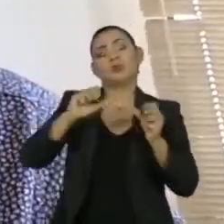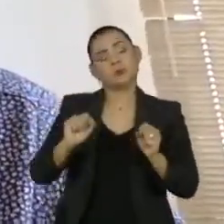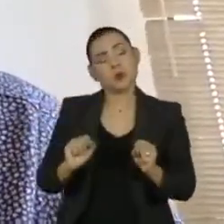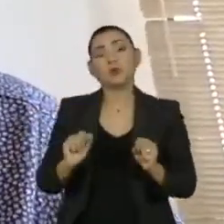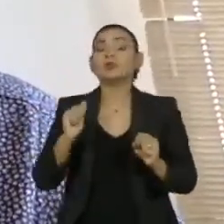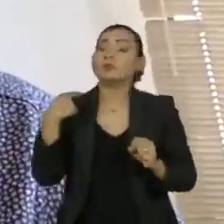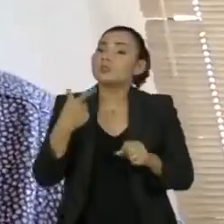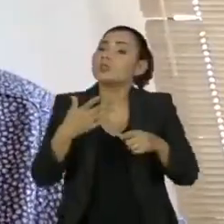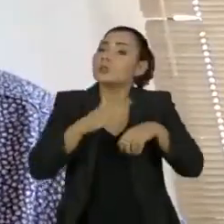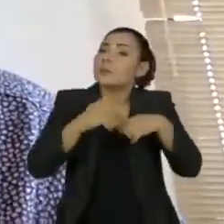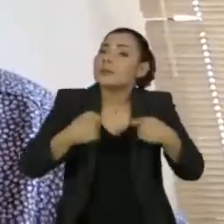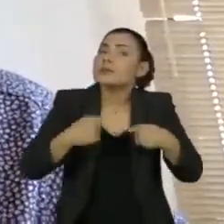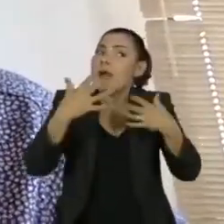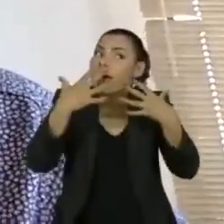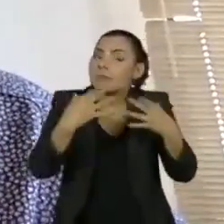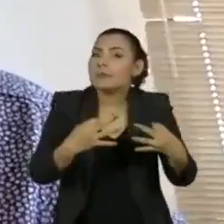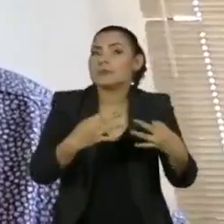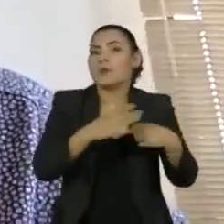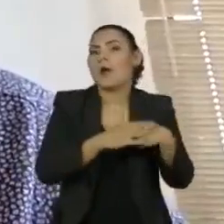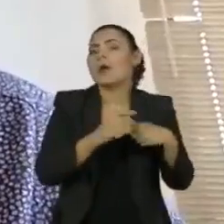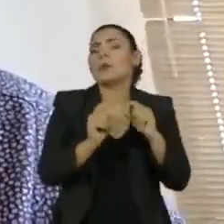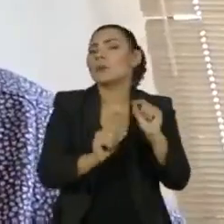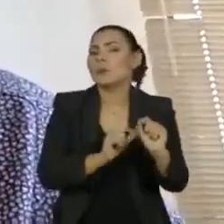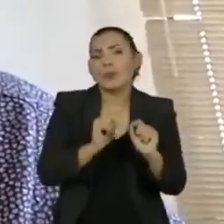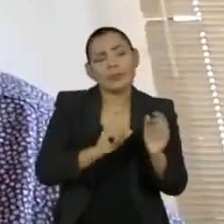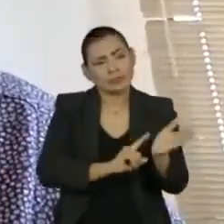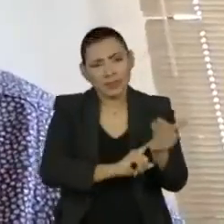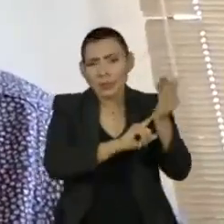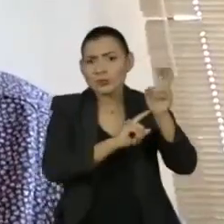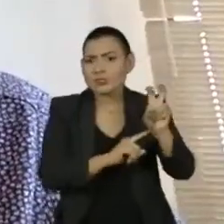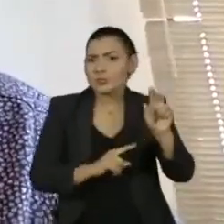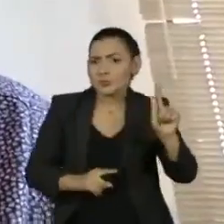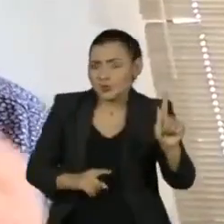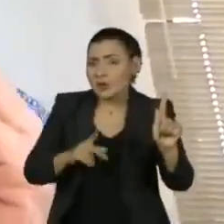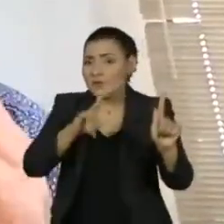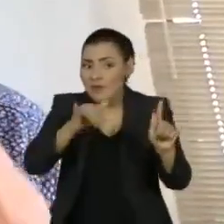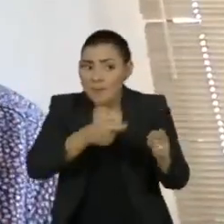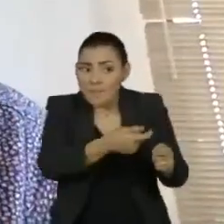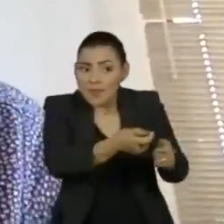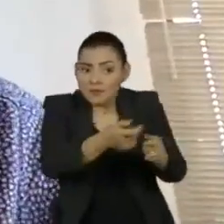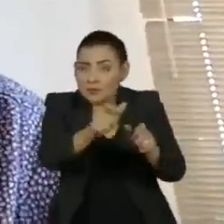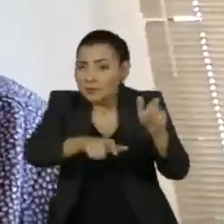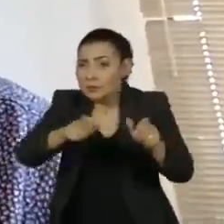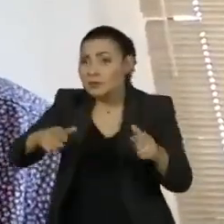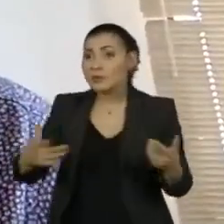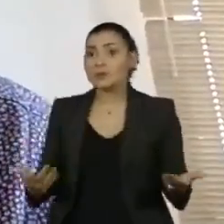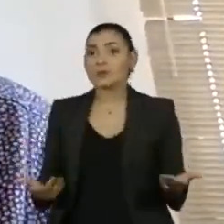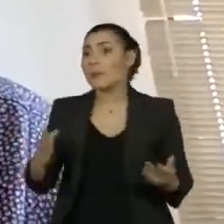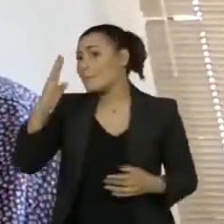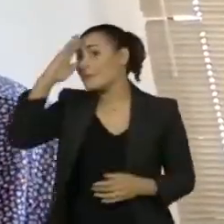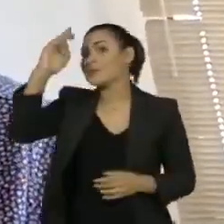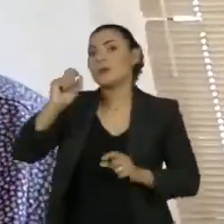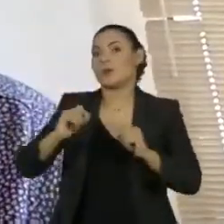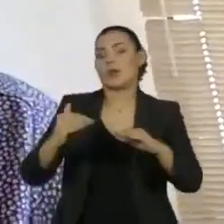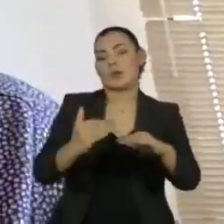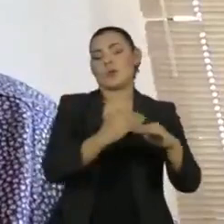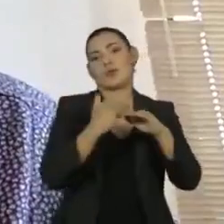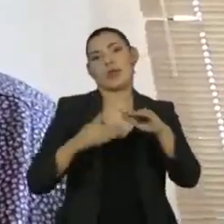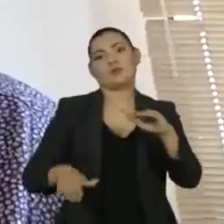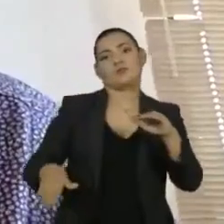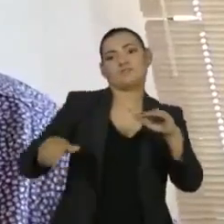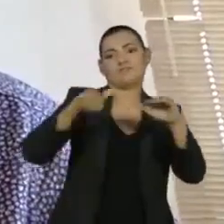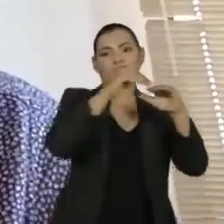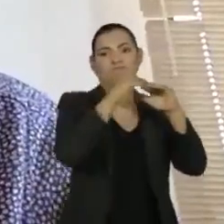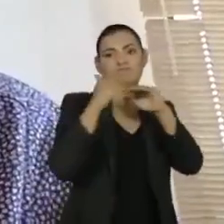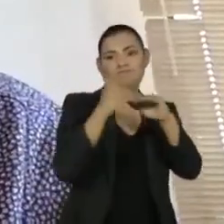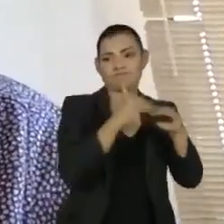bastante carinho, em primeiro lugar, se essa tecnologia vai beneficiar as pessoas, principalmente dando equidade.